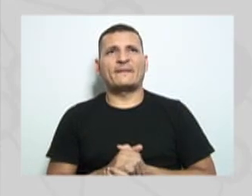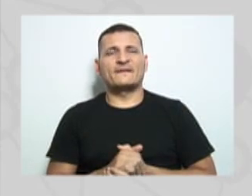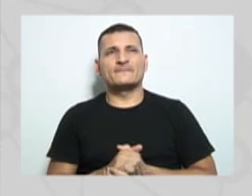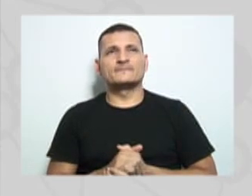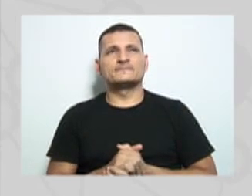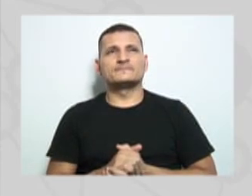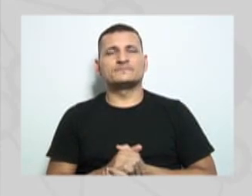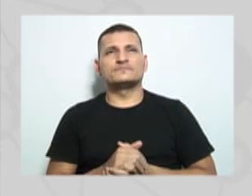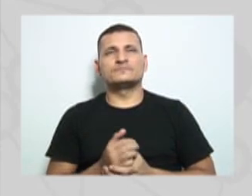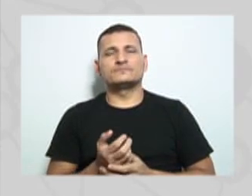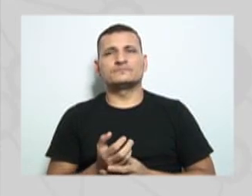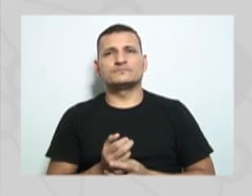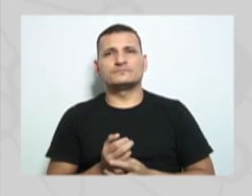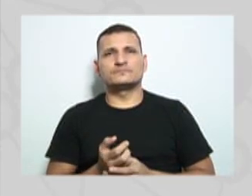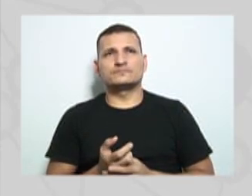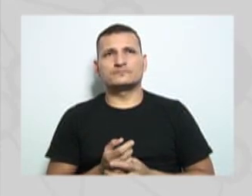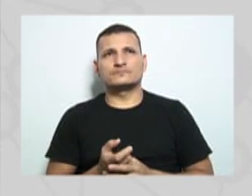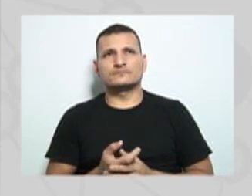cálculo.